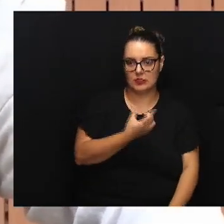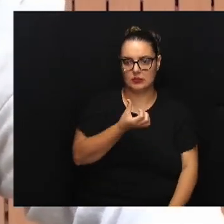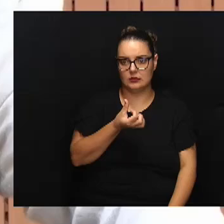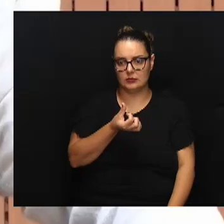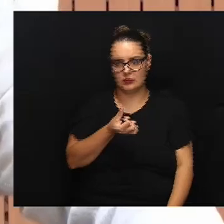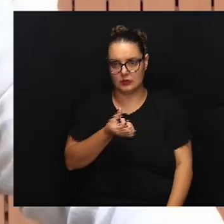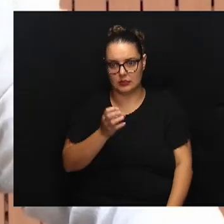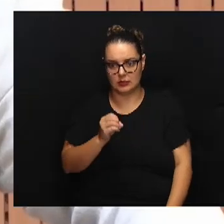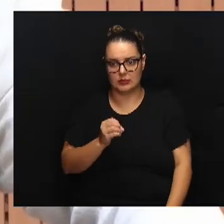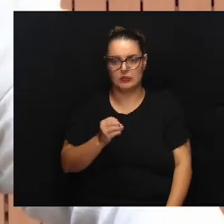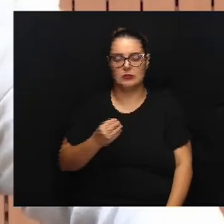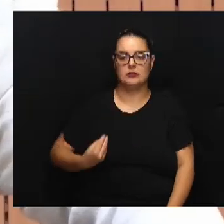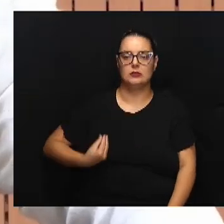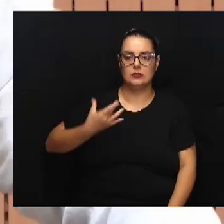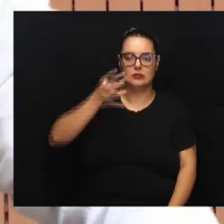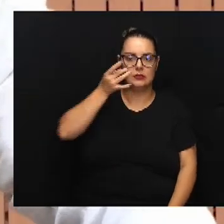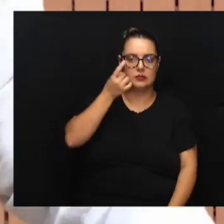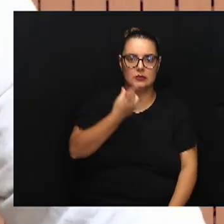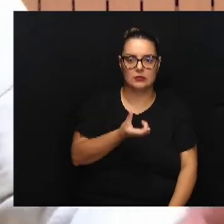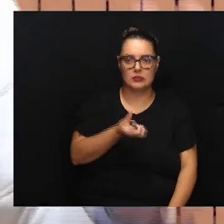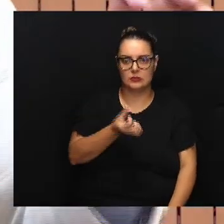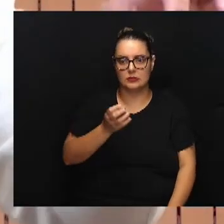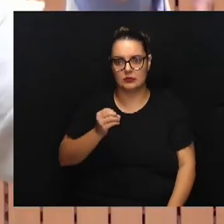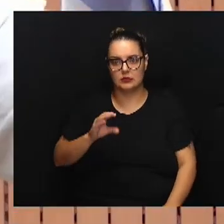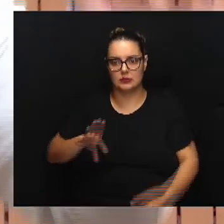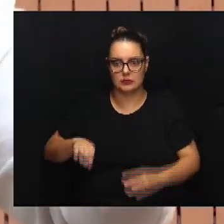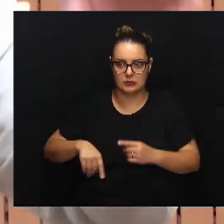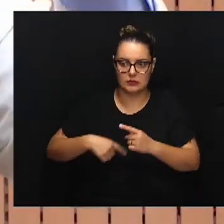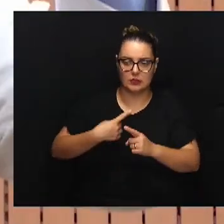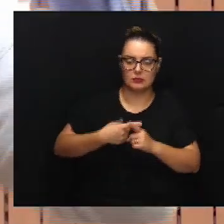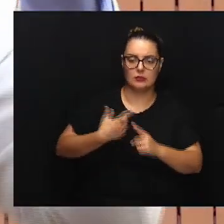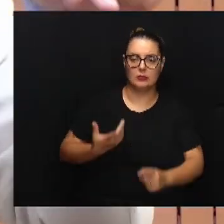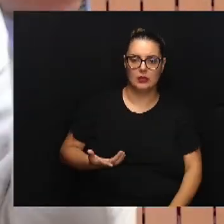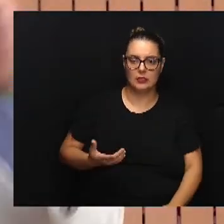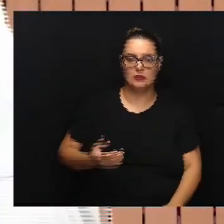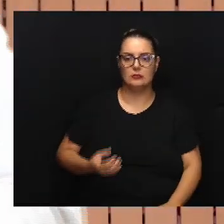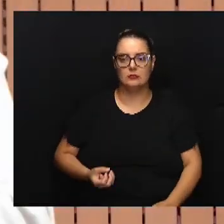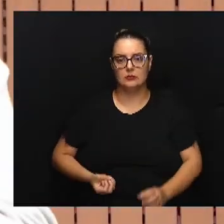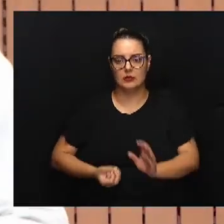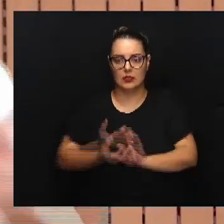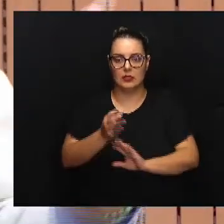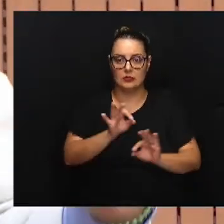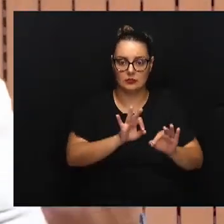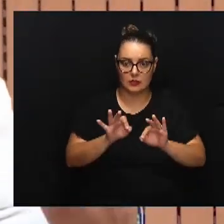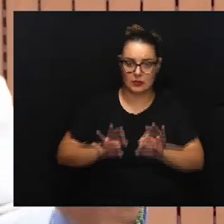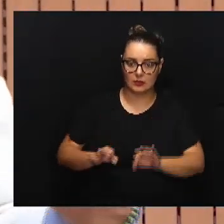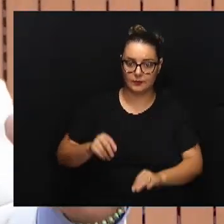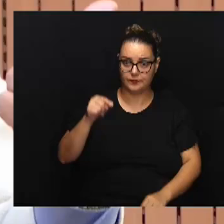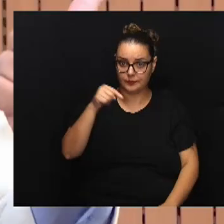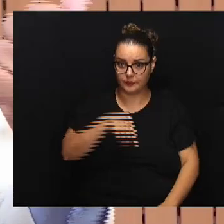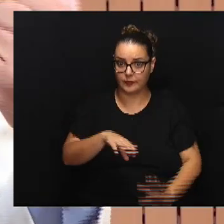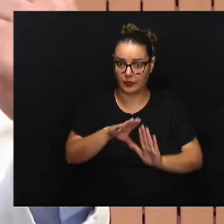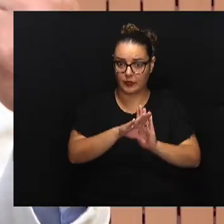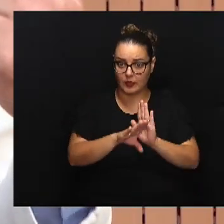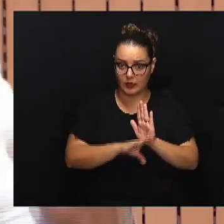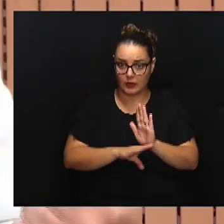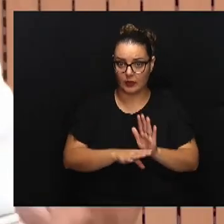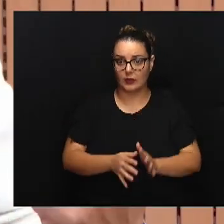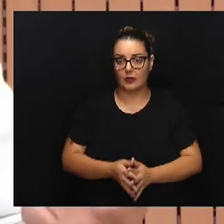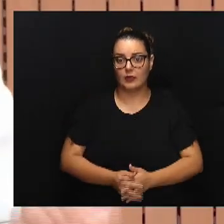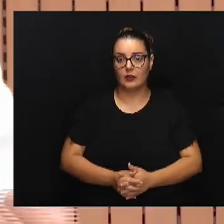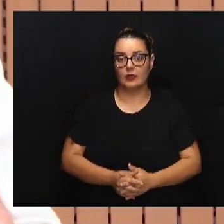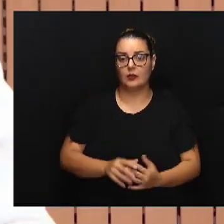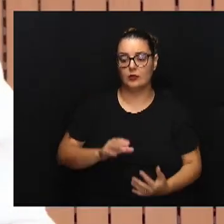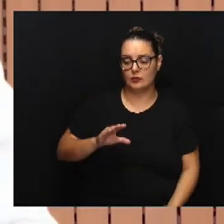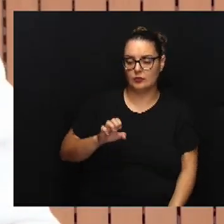presenciais, 160 suplementar, mas criada o desenho dentro. esse programa, o